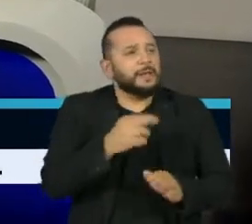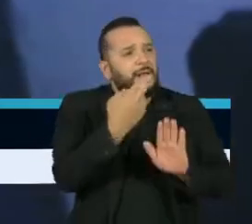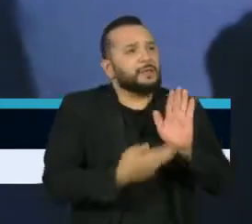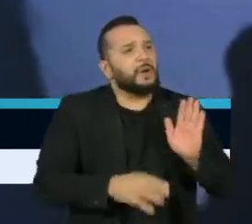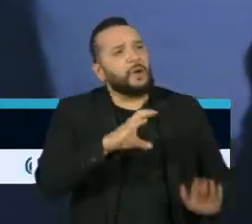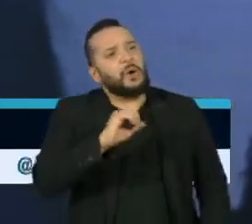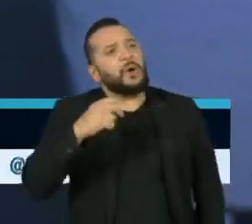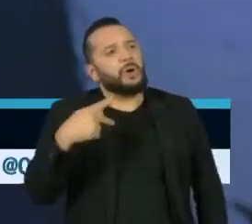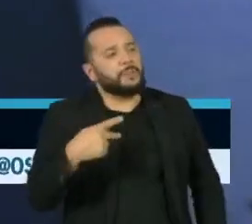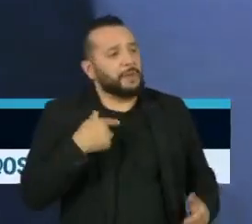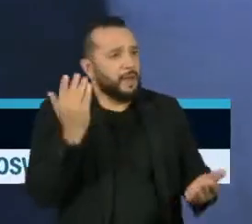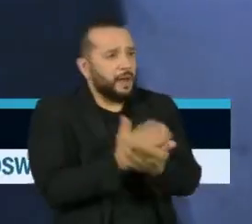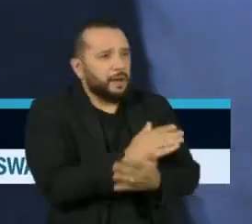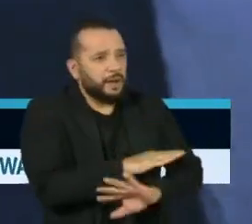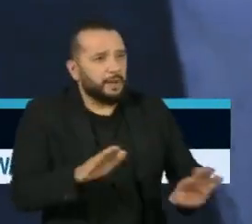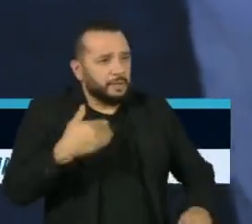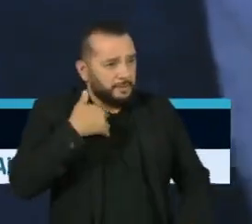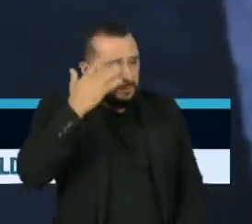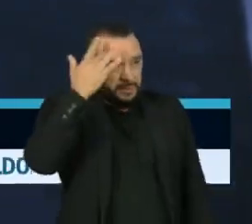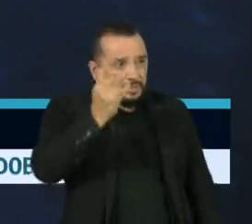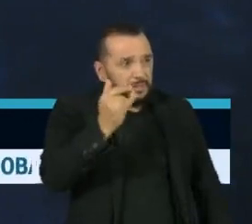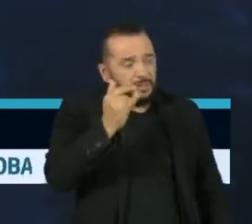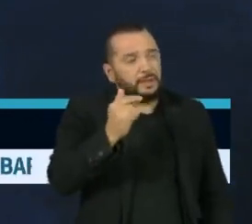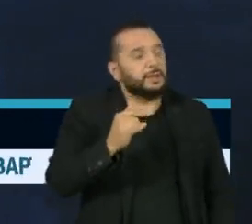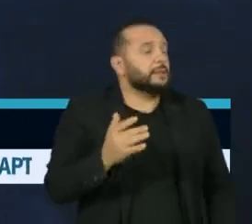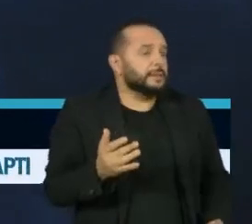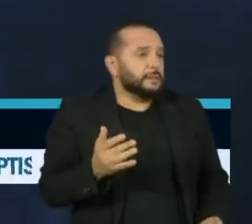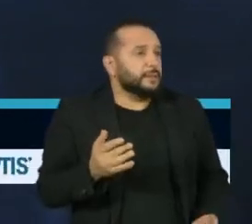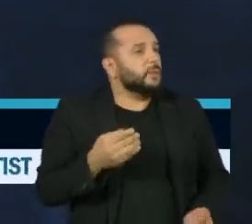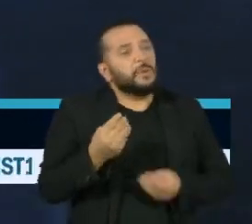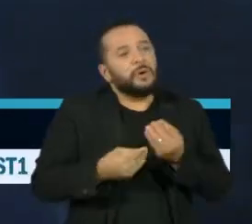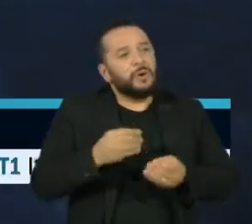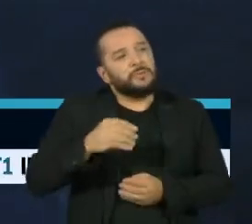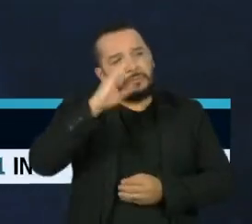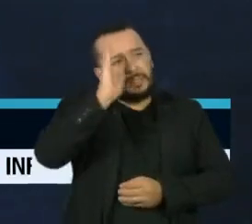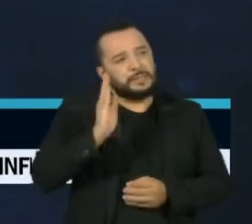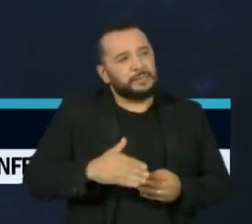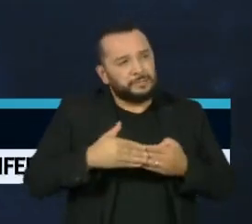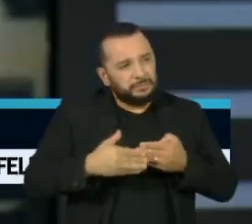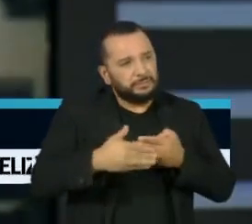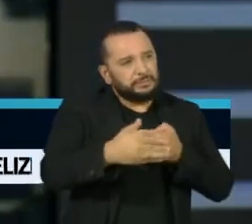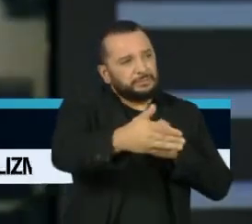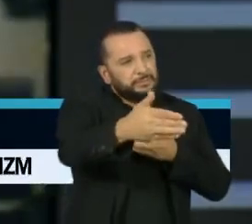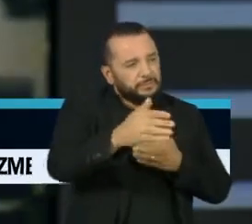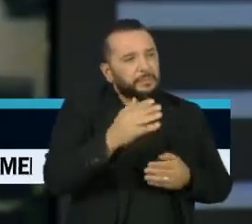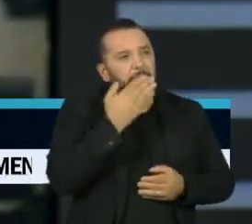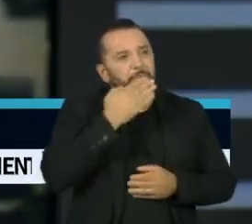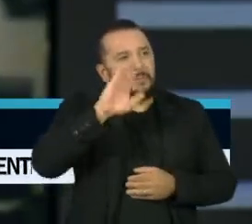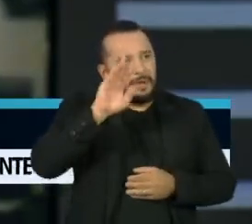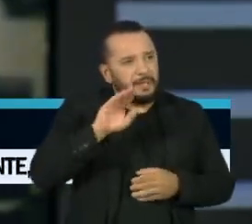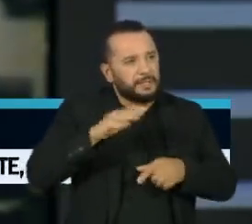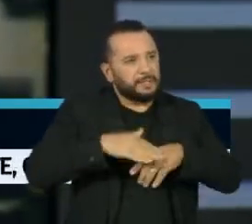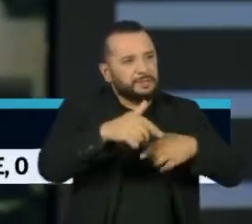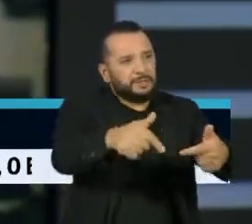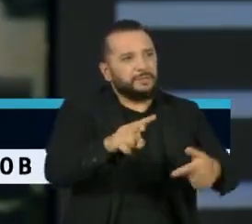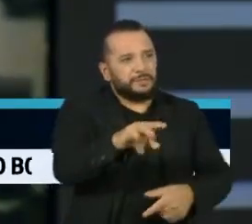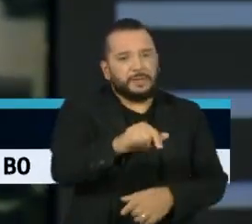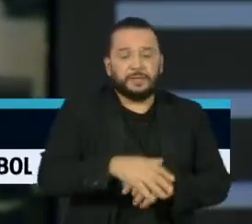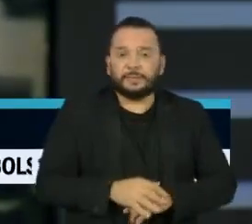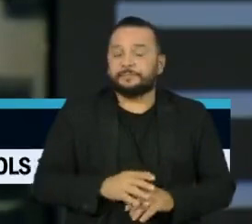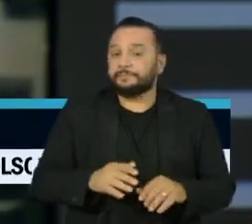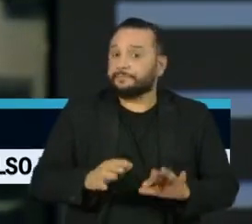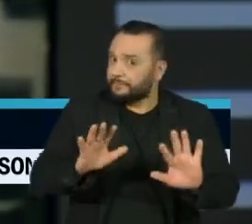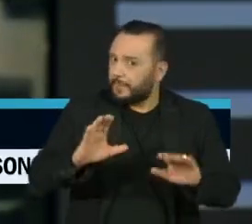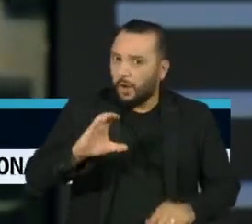da postura do Brasil daqui para frente será que as promessas vão ser de fato cumpridas não é bem que